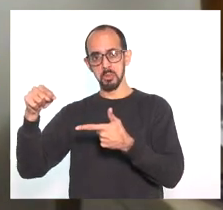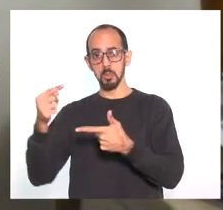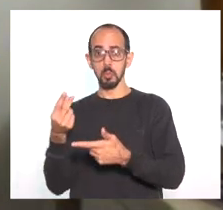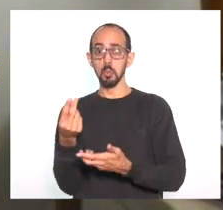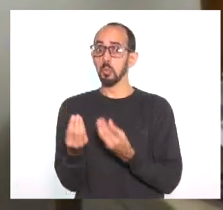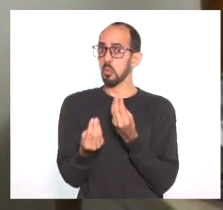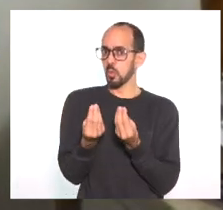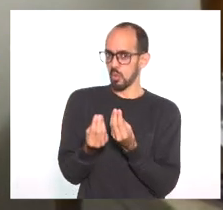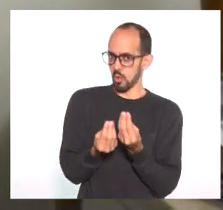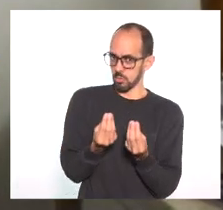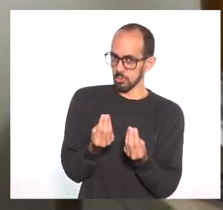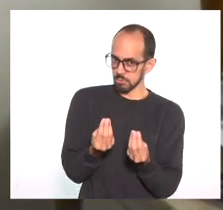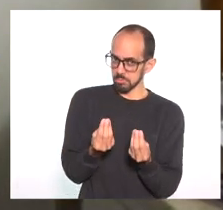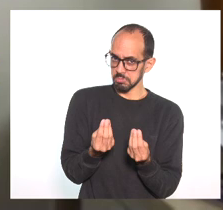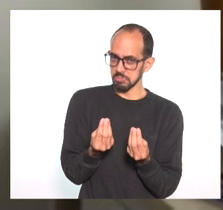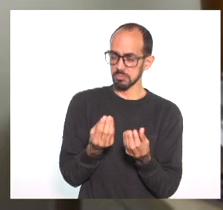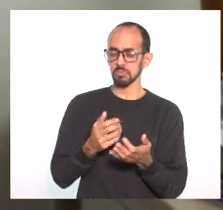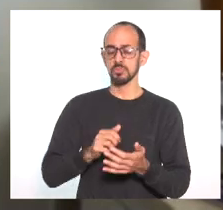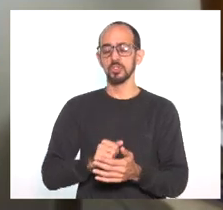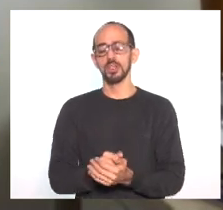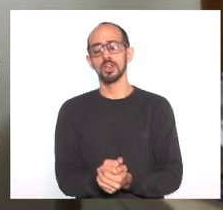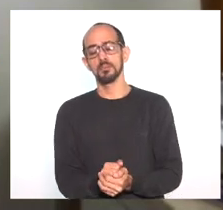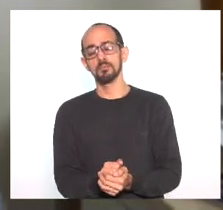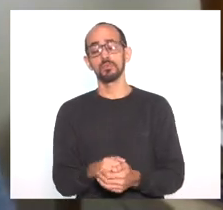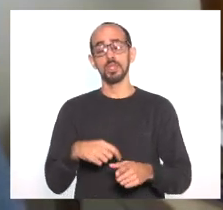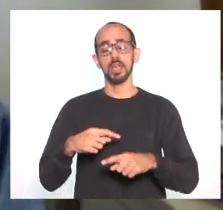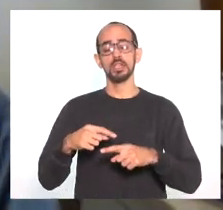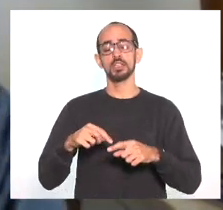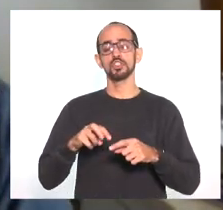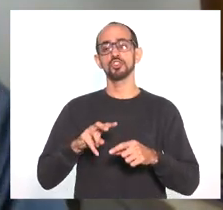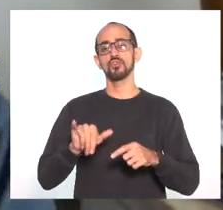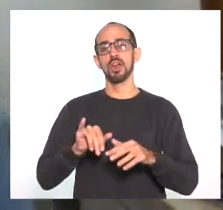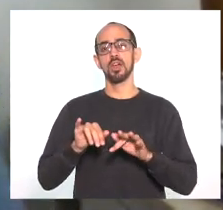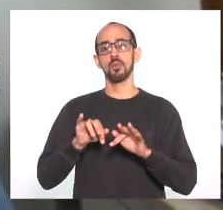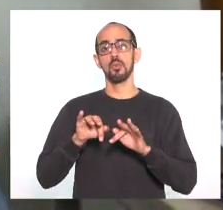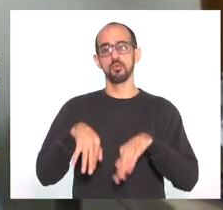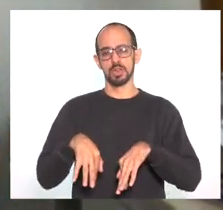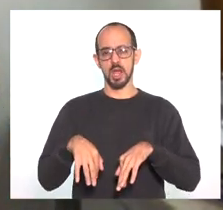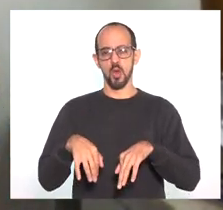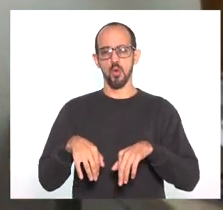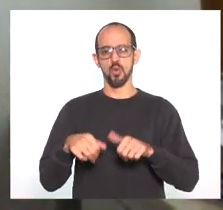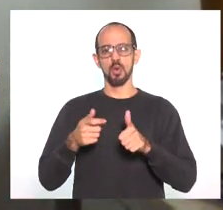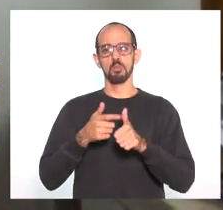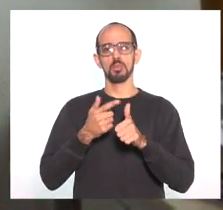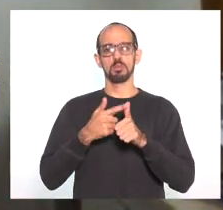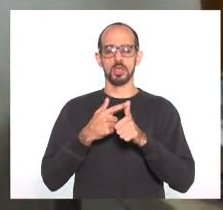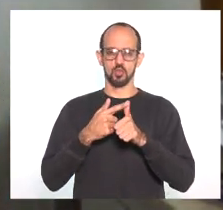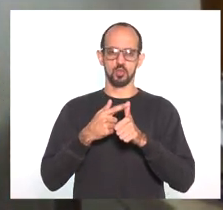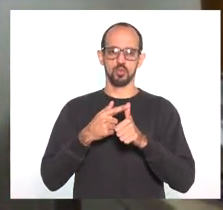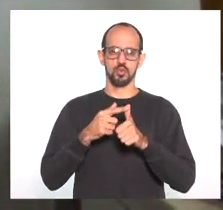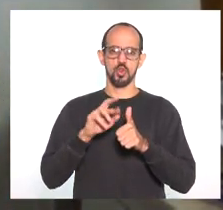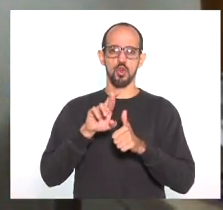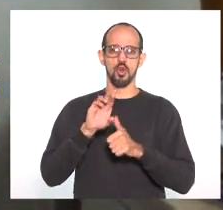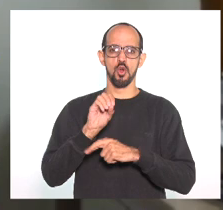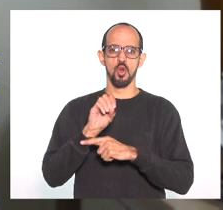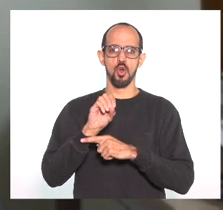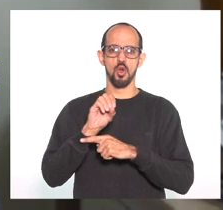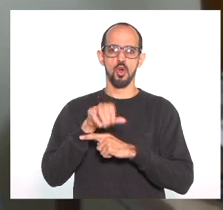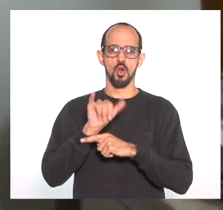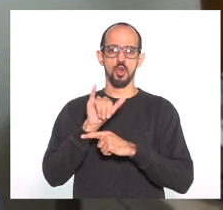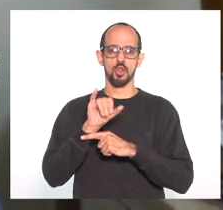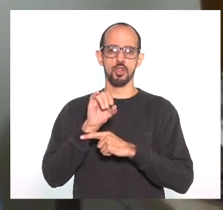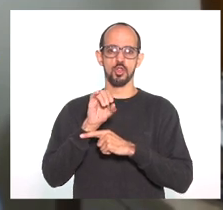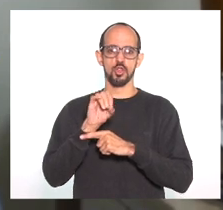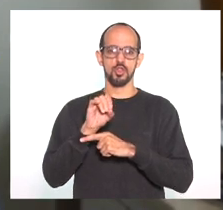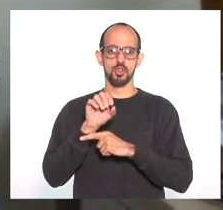por aí vai. E, com isso, esgotamos o ponto 1, que é royalties. Eu pergunto sobre